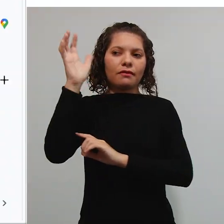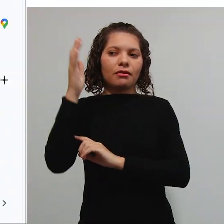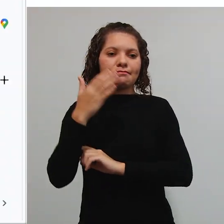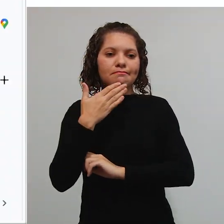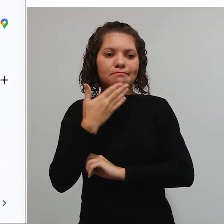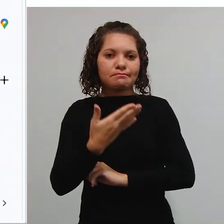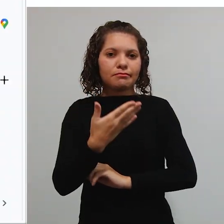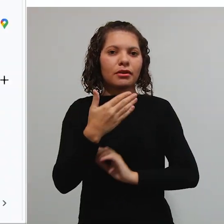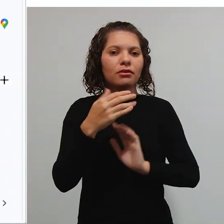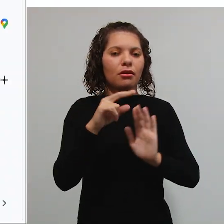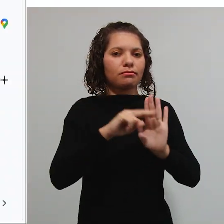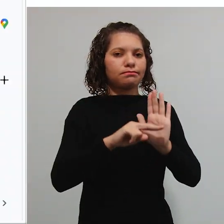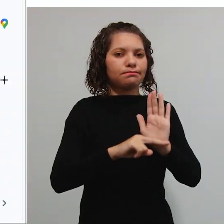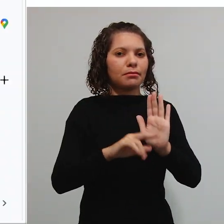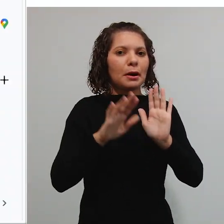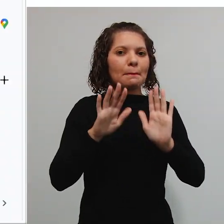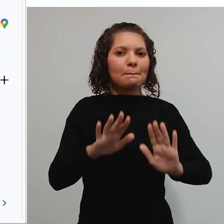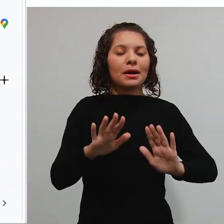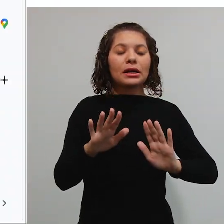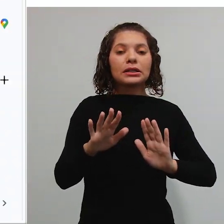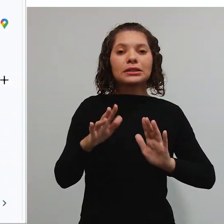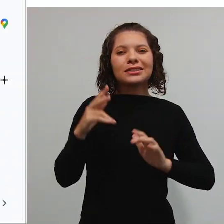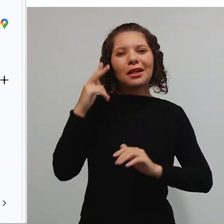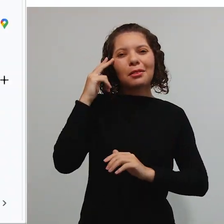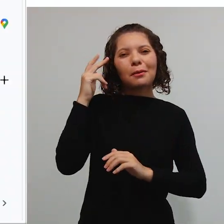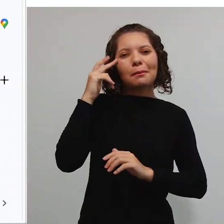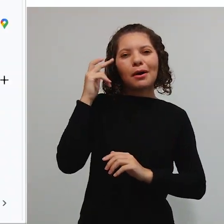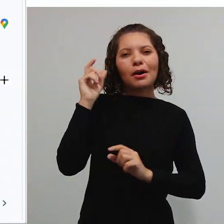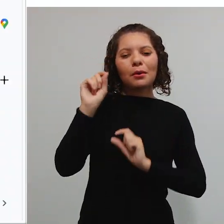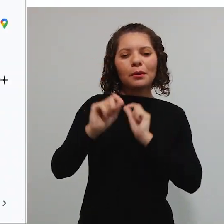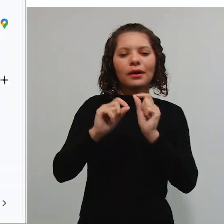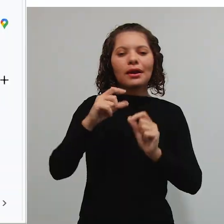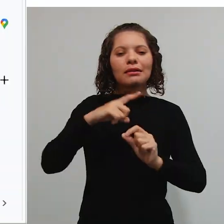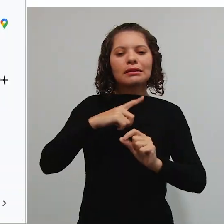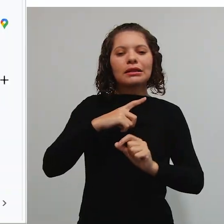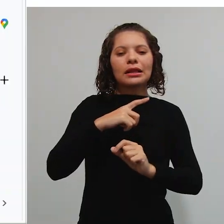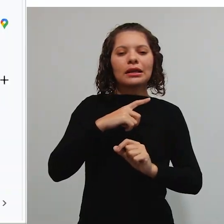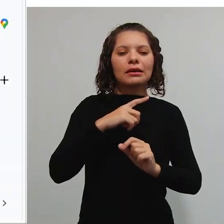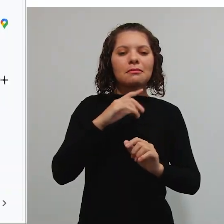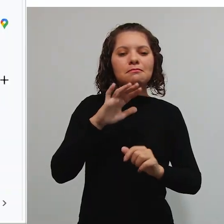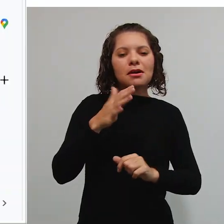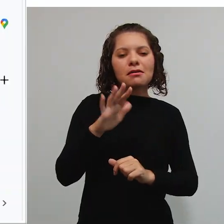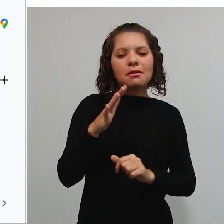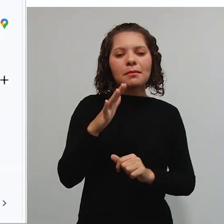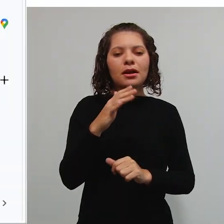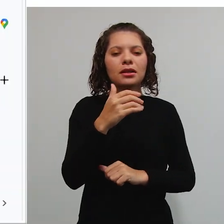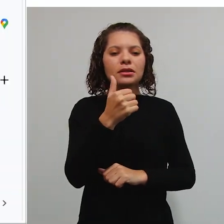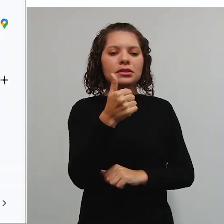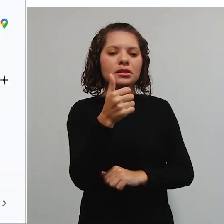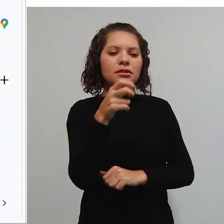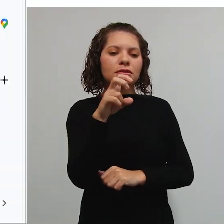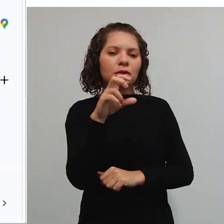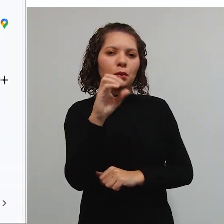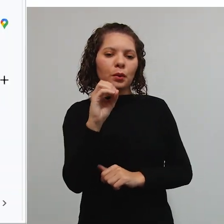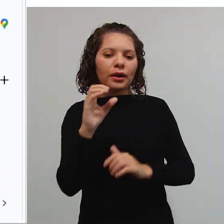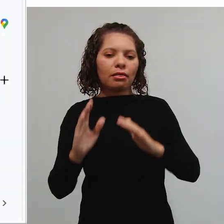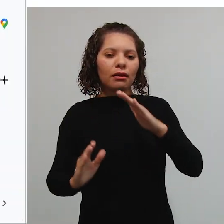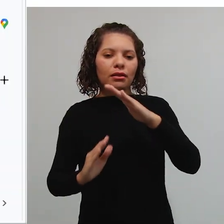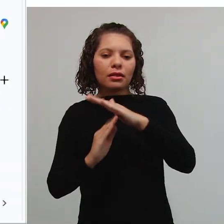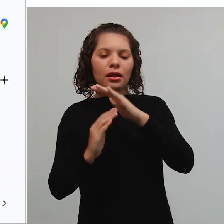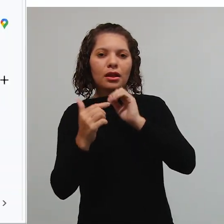Mas, geralmente, o texto desse resumo fica entre 150 e 200